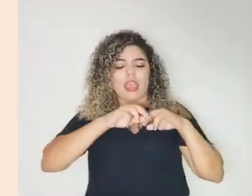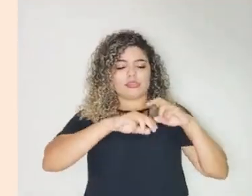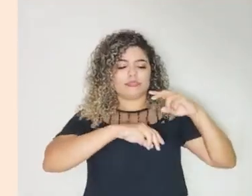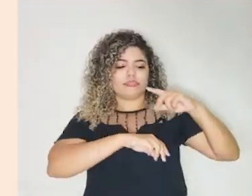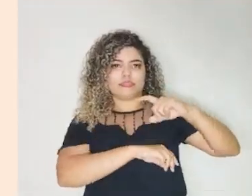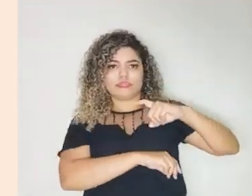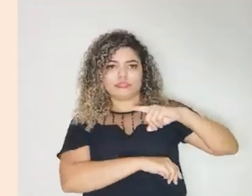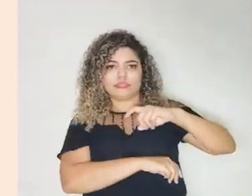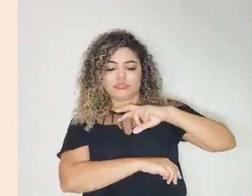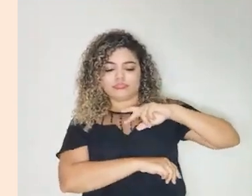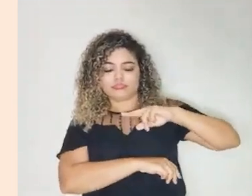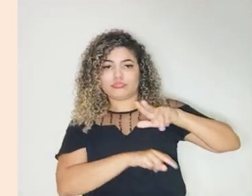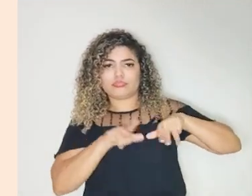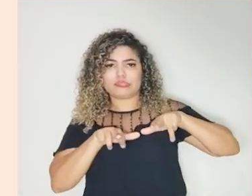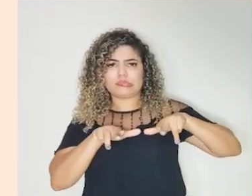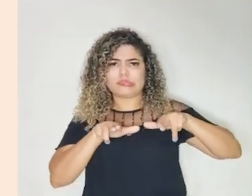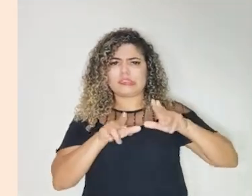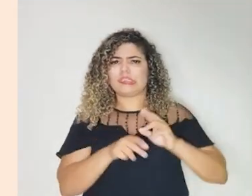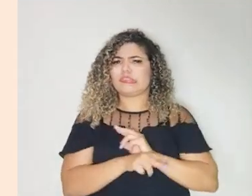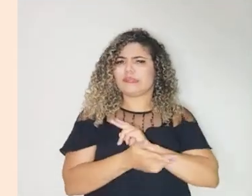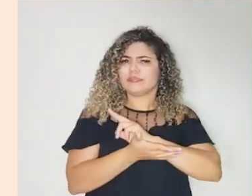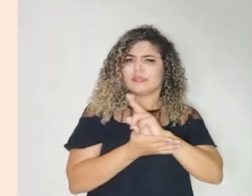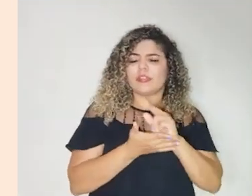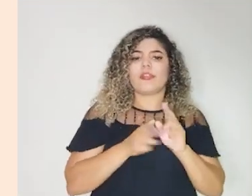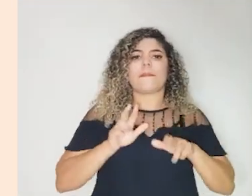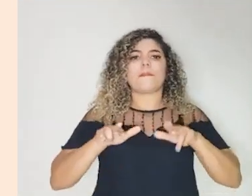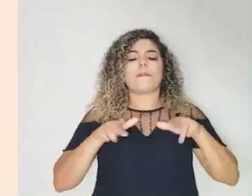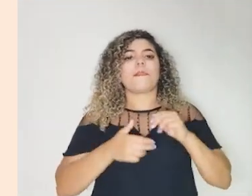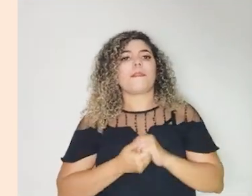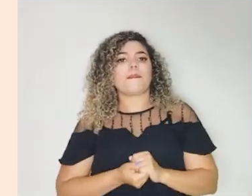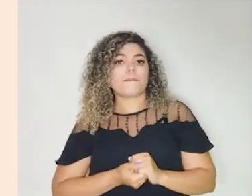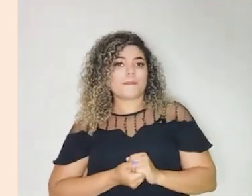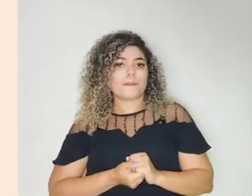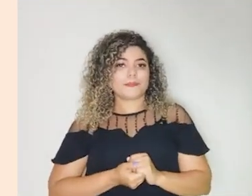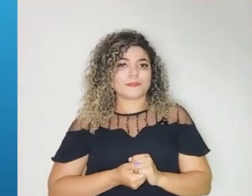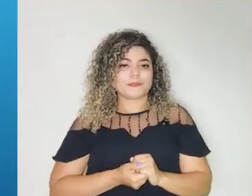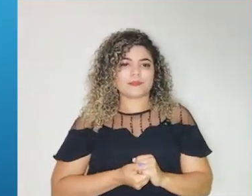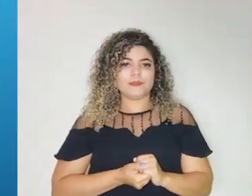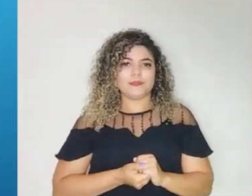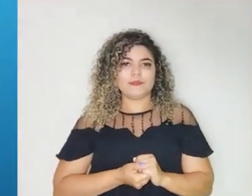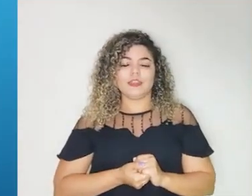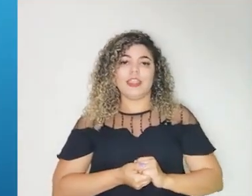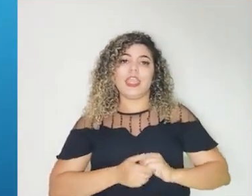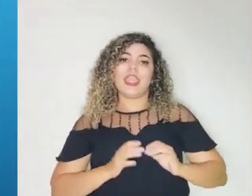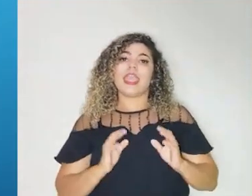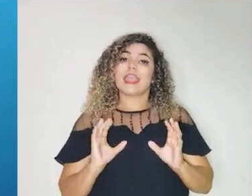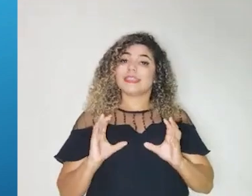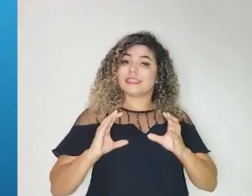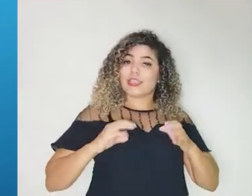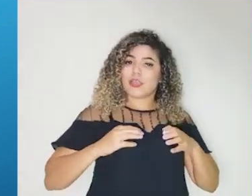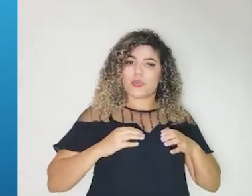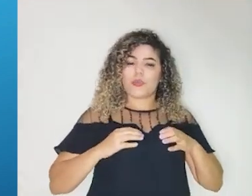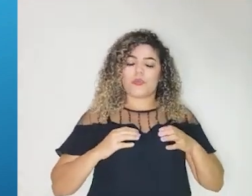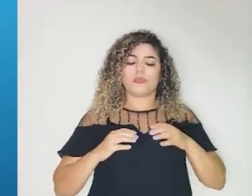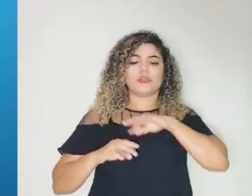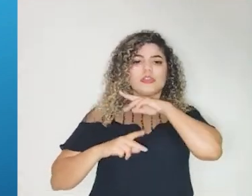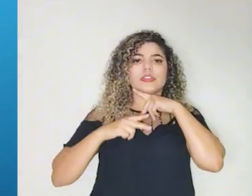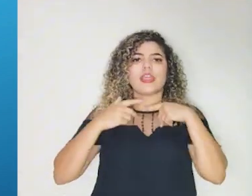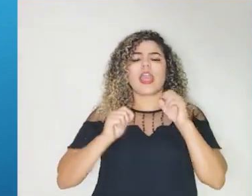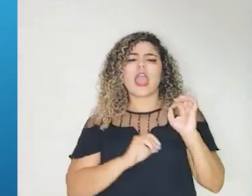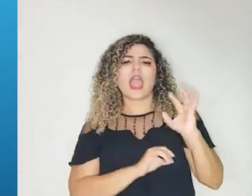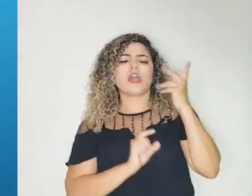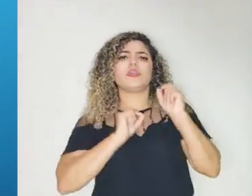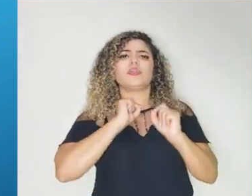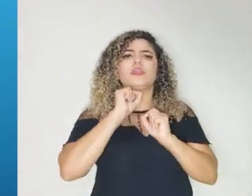a 170 patas e aqui nós temos uma divisão entre 1 pata por segmento. Os artrópodes realizam a equidise,